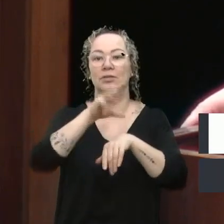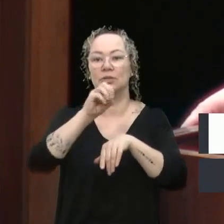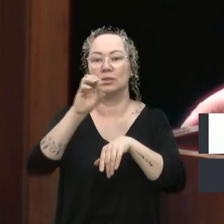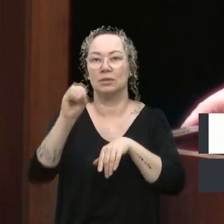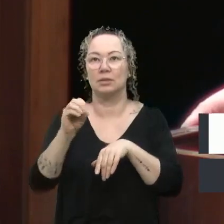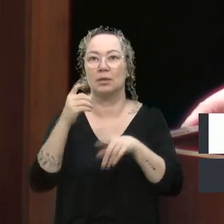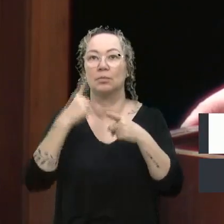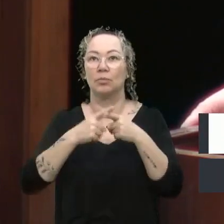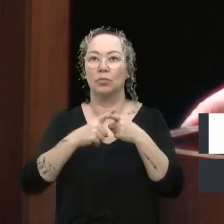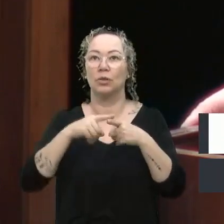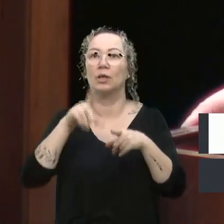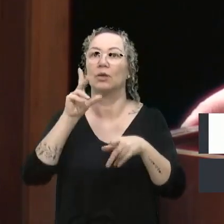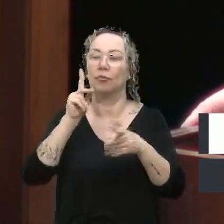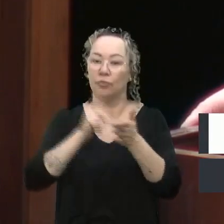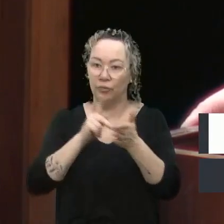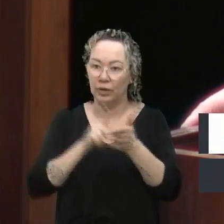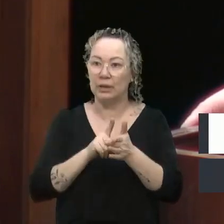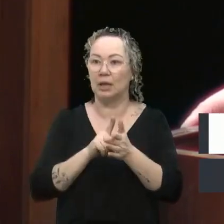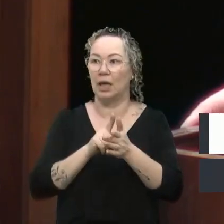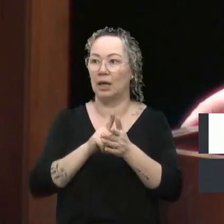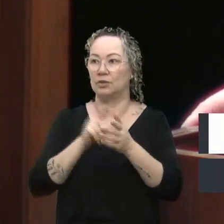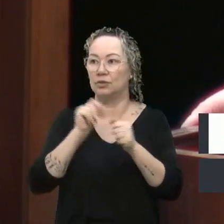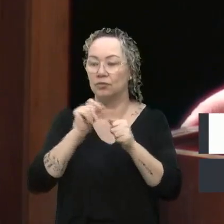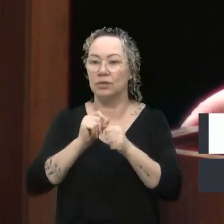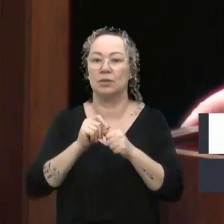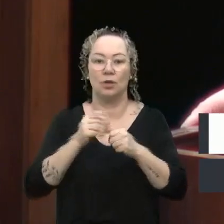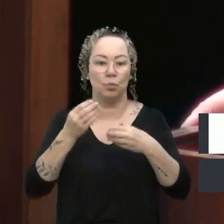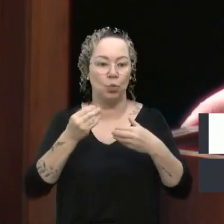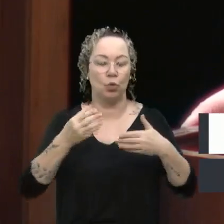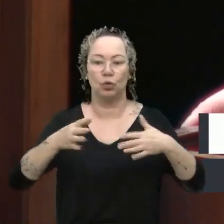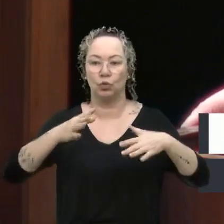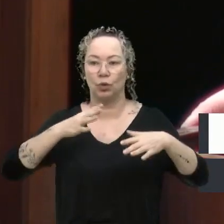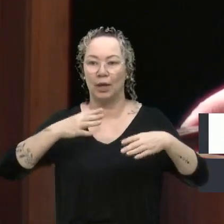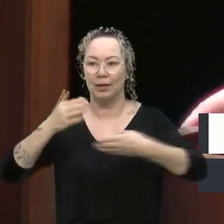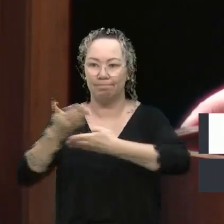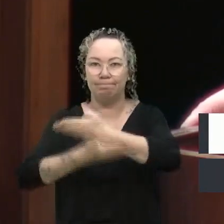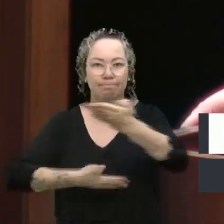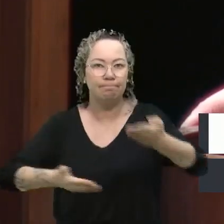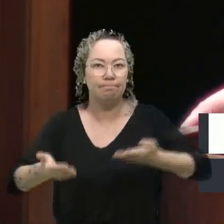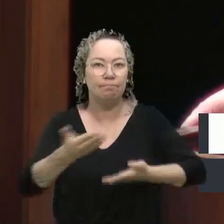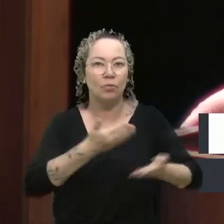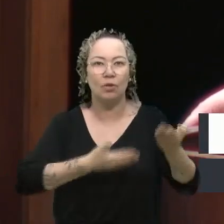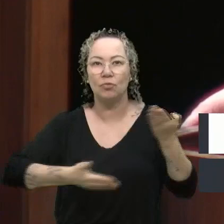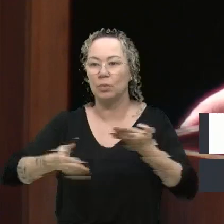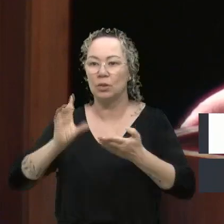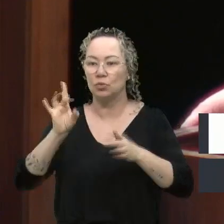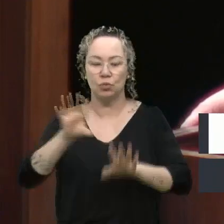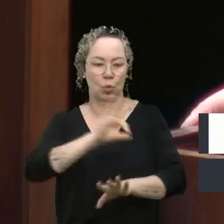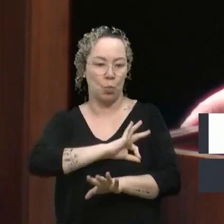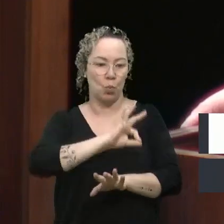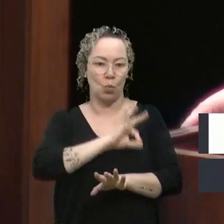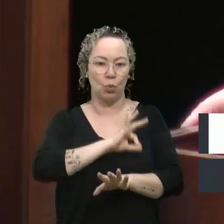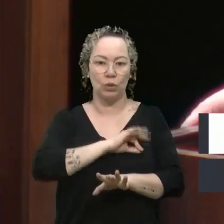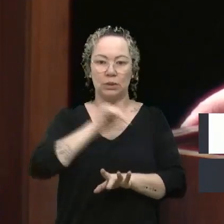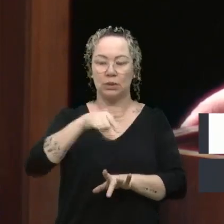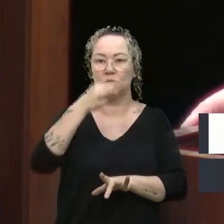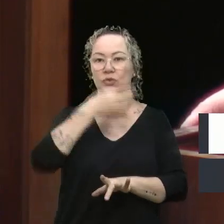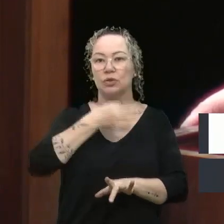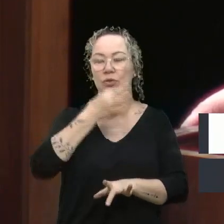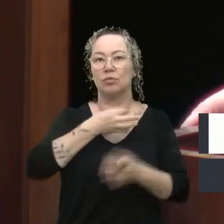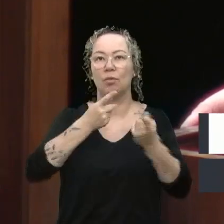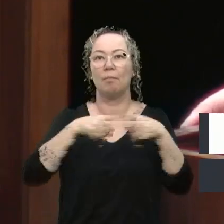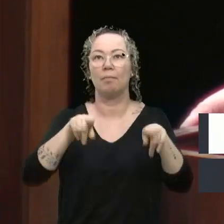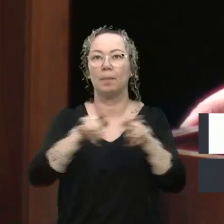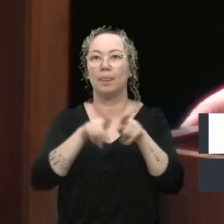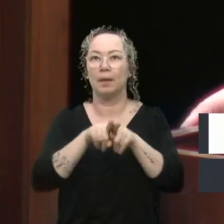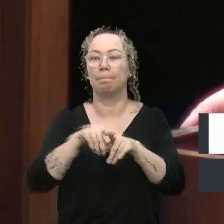foi um cerco bastante grande, um envolvimento bastante grande, não somente das forças policiais de Caxias do Sul, bem como de